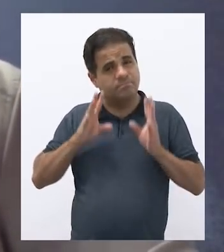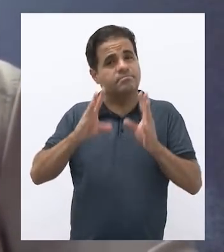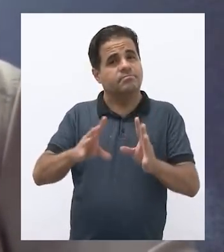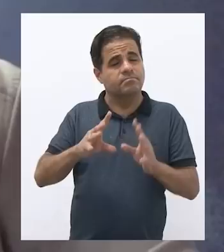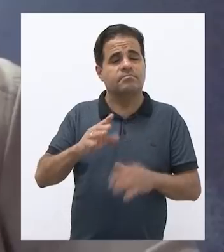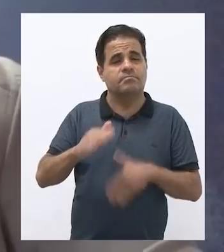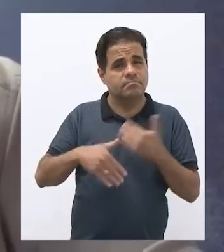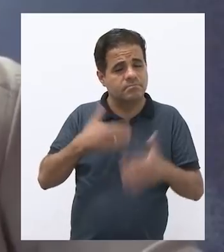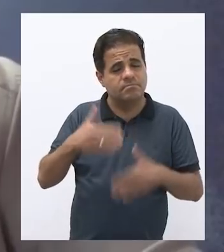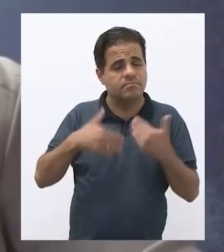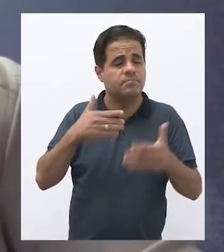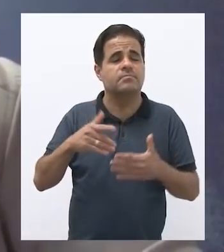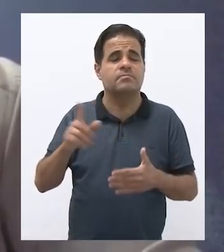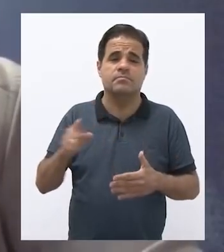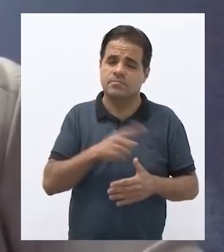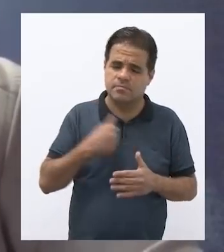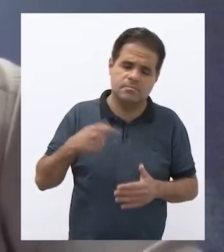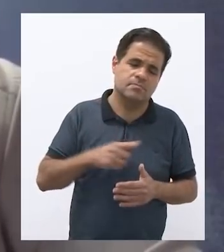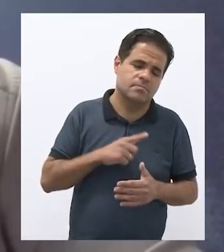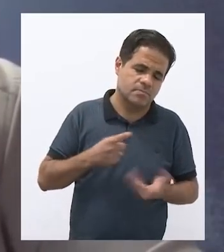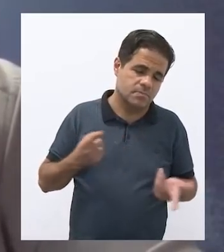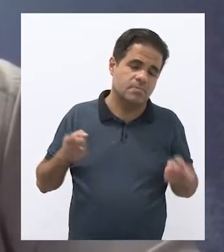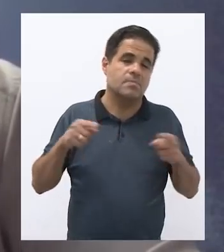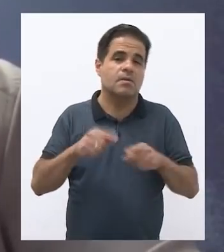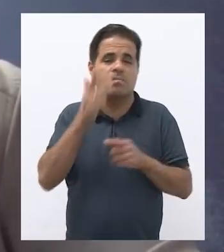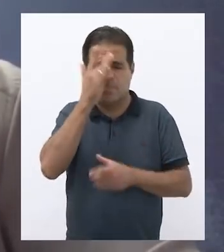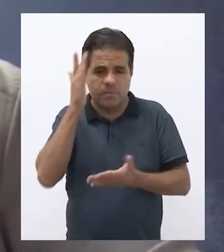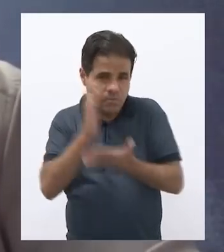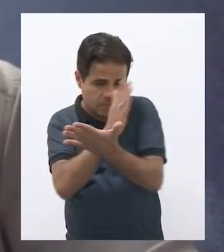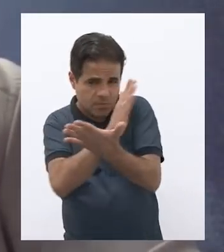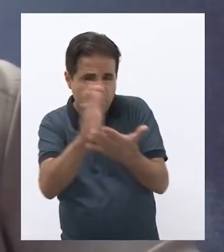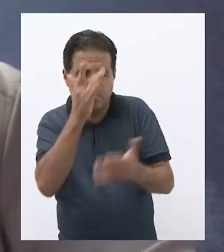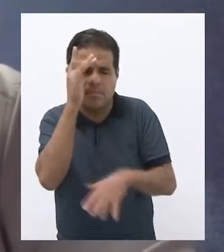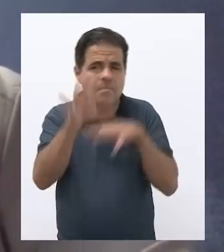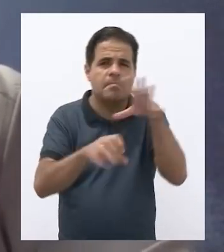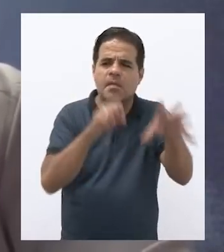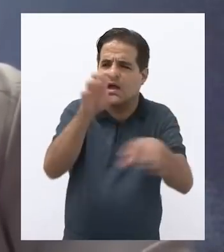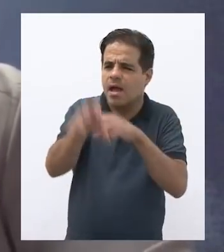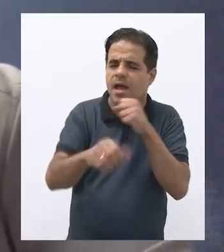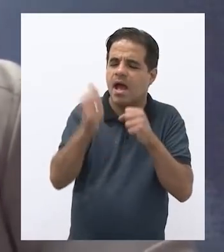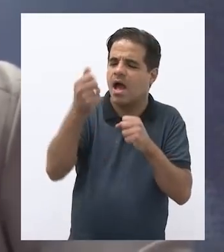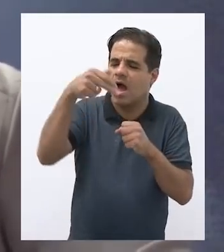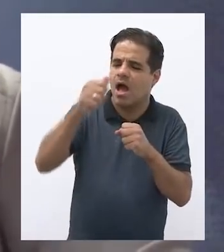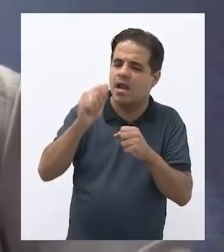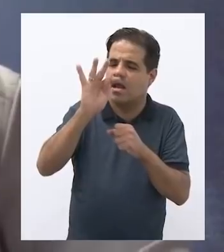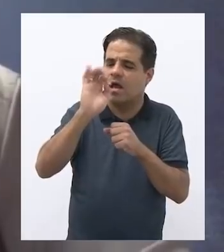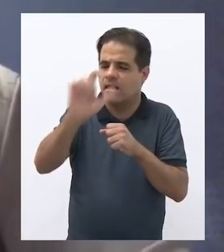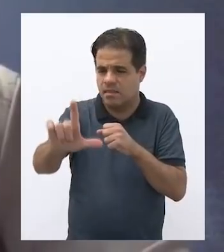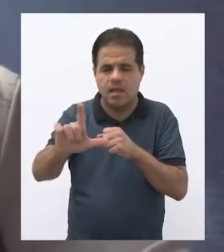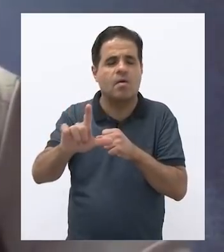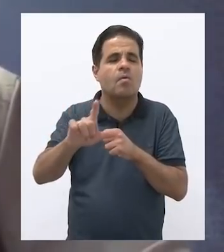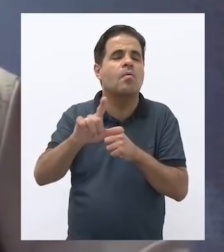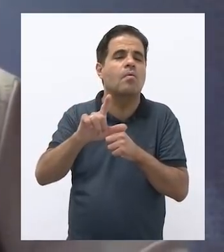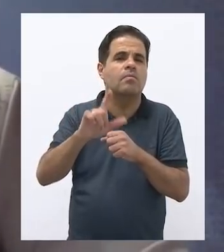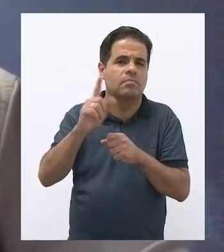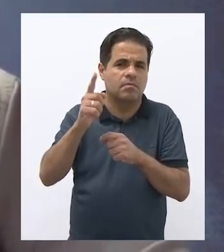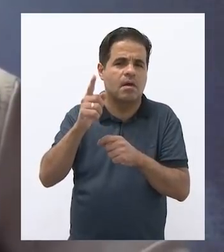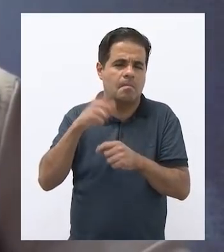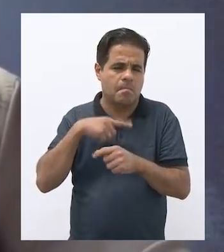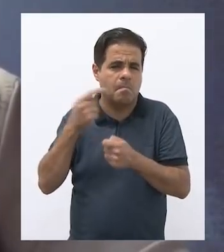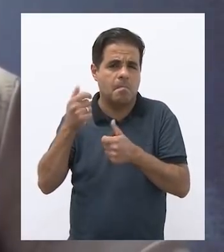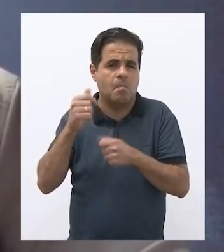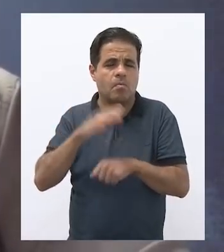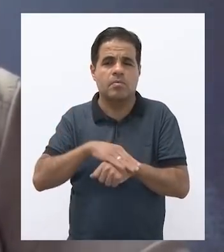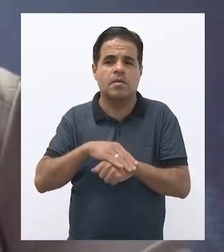altíssimas. E nós temos uma parcela da população, quando a gente pega os dados da Anatel, embora a gente esteja agora numa discussão